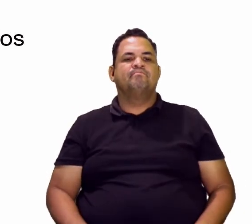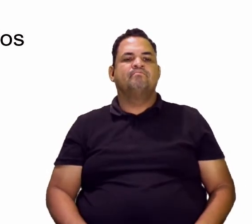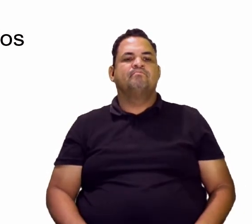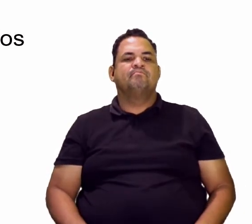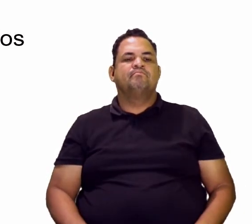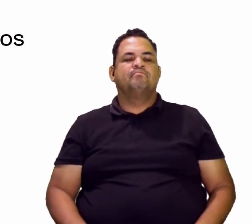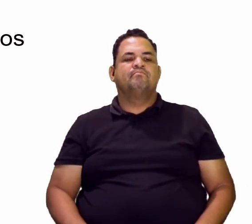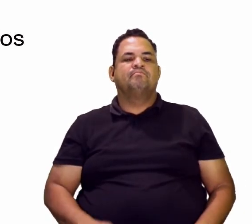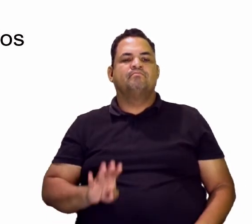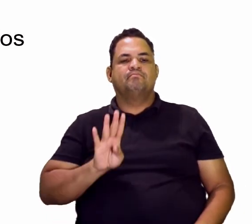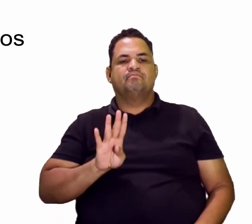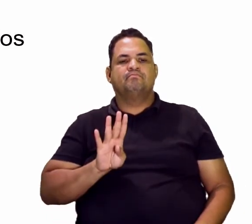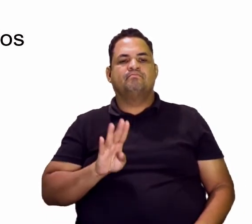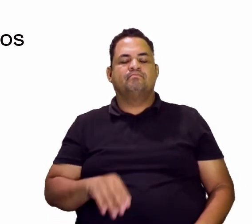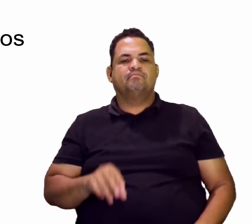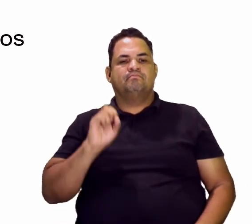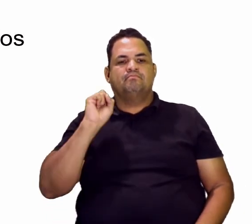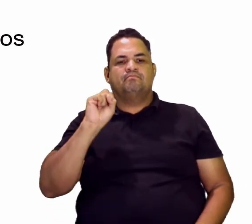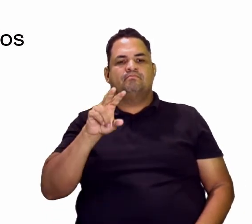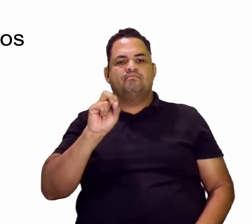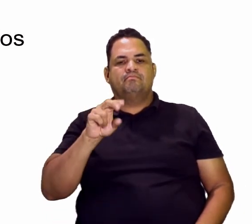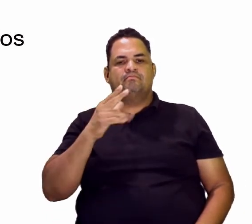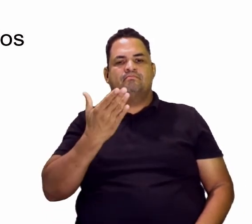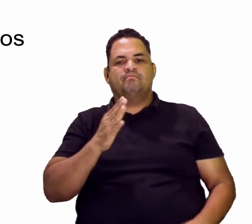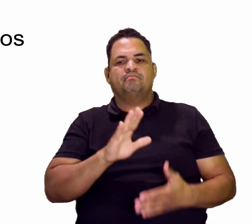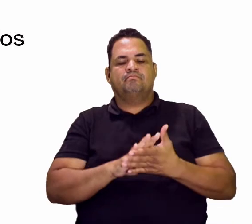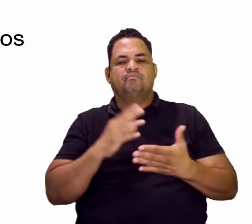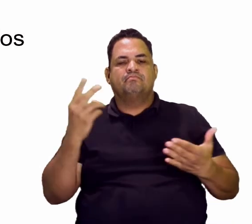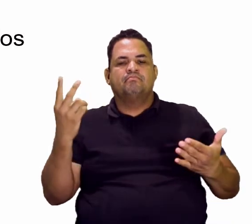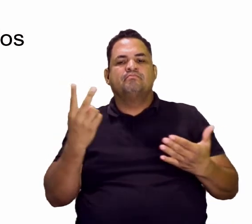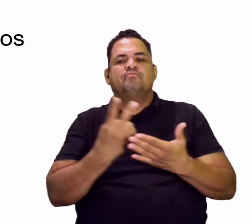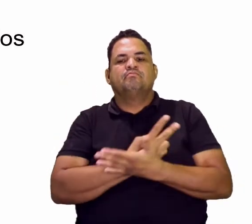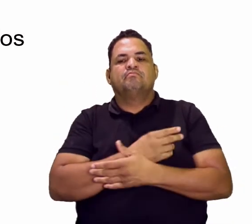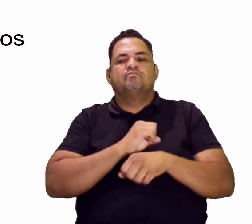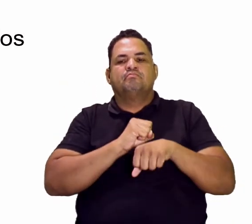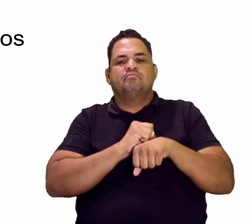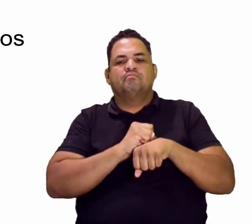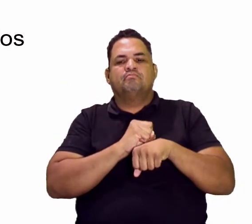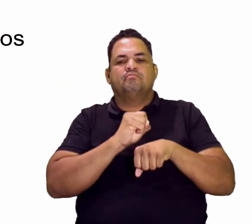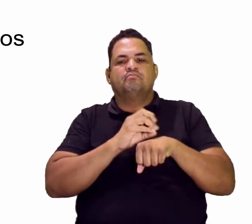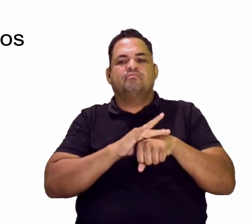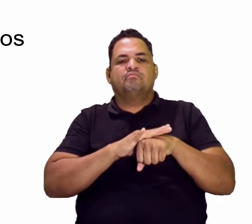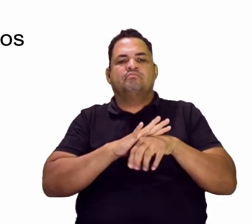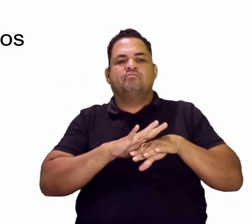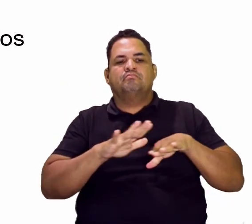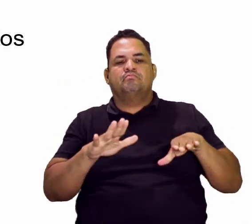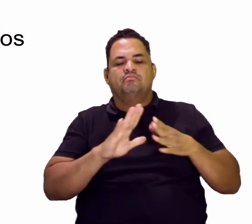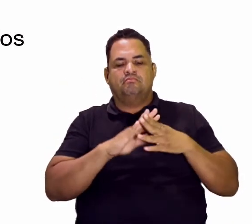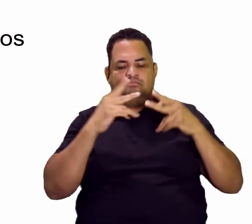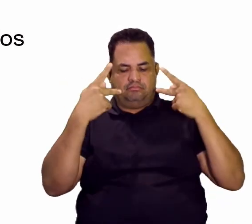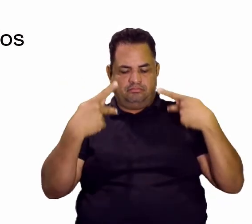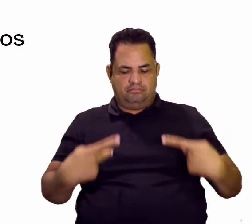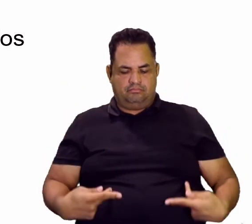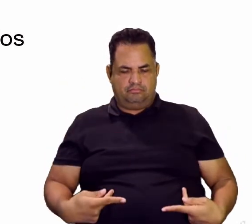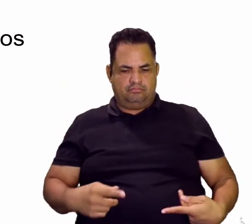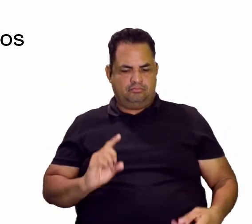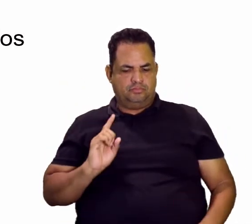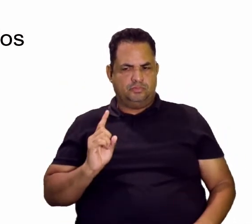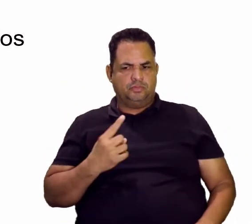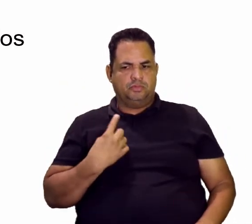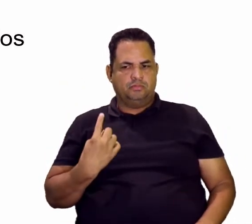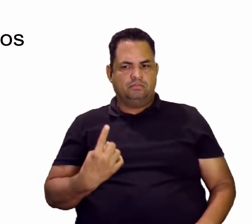falsa. B. Vírus são agentes causadores de doenças somente em seres